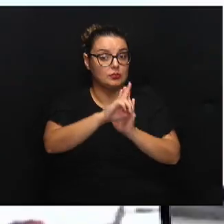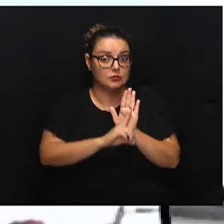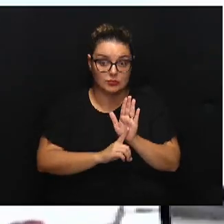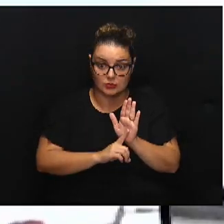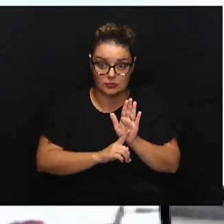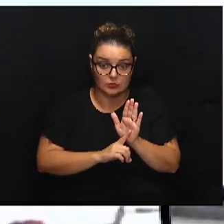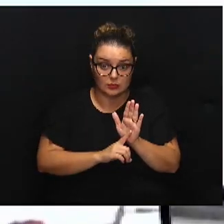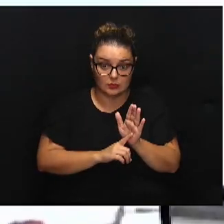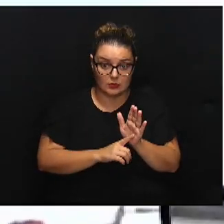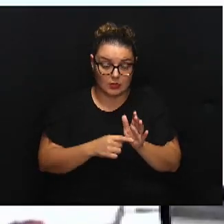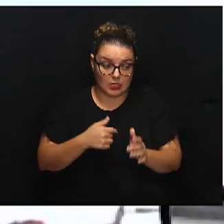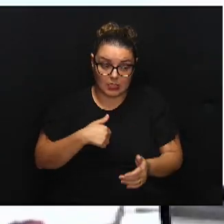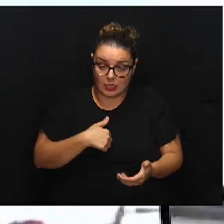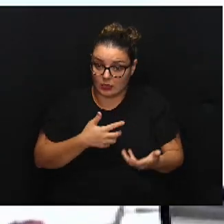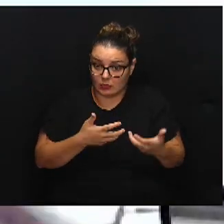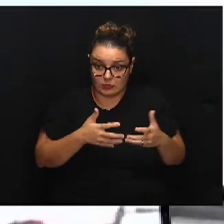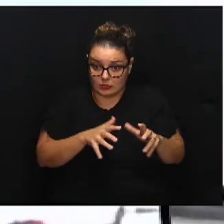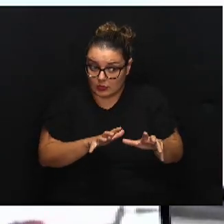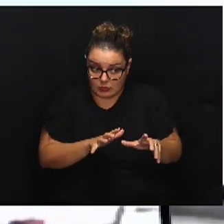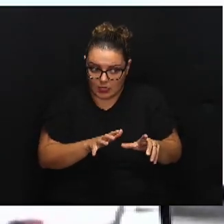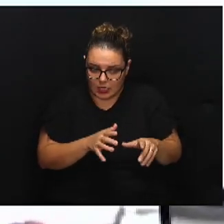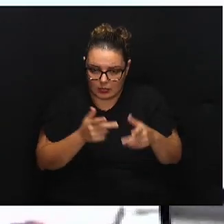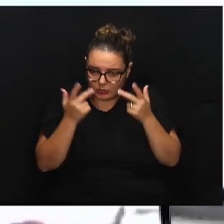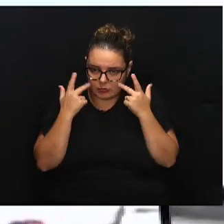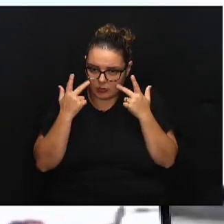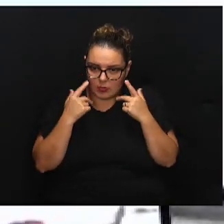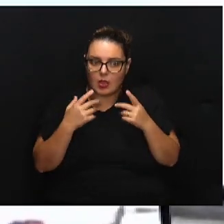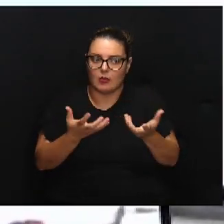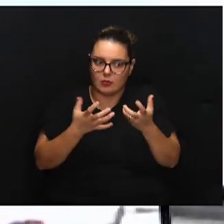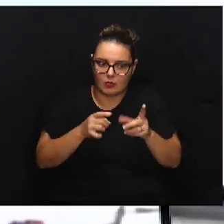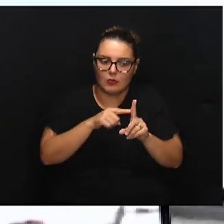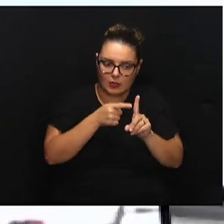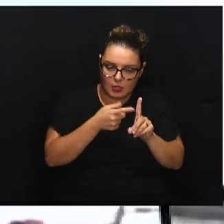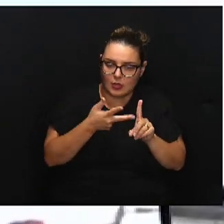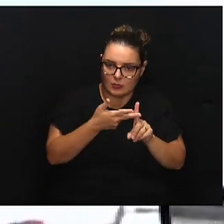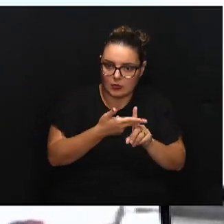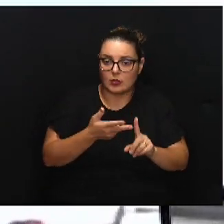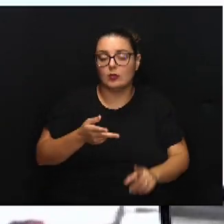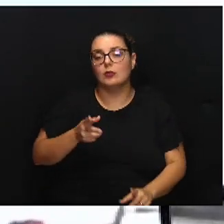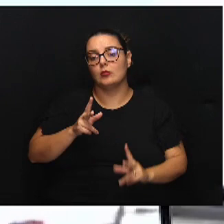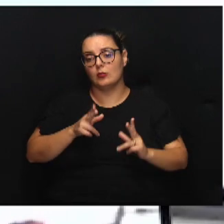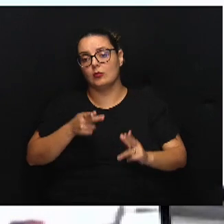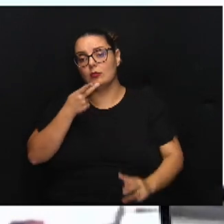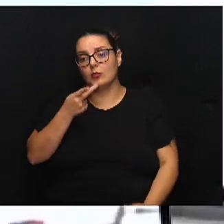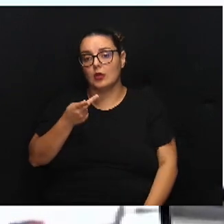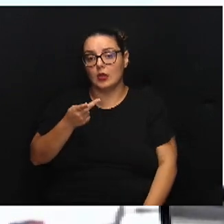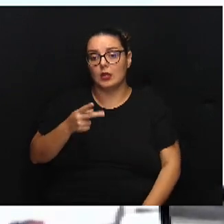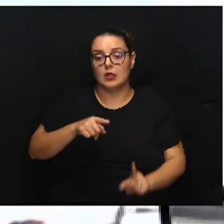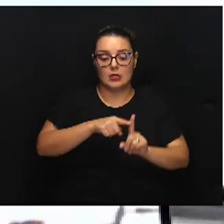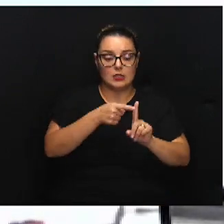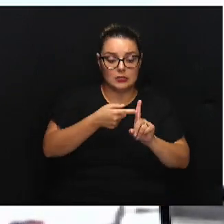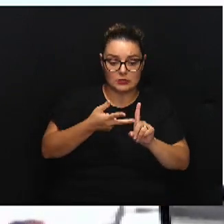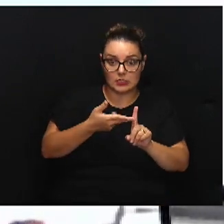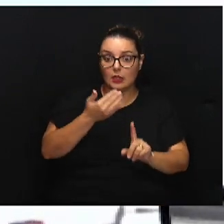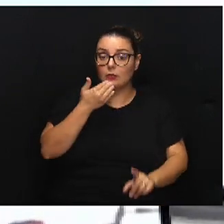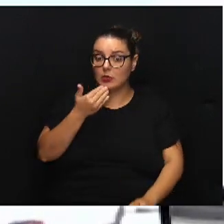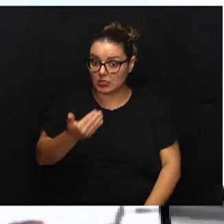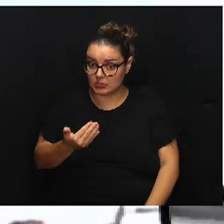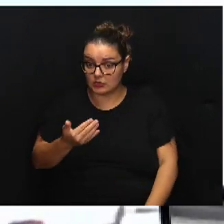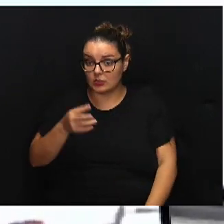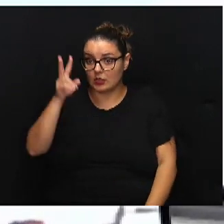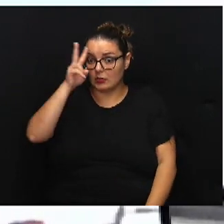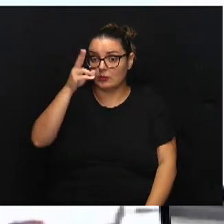olha, não adianta, eu quero uma cesárea, então, o que a gente chama de cesárea a pedido. Vamos lembrar que a